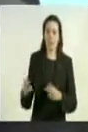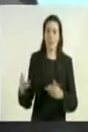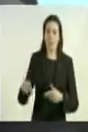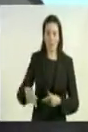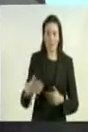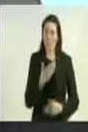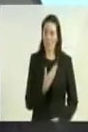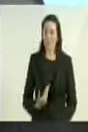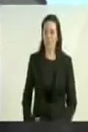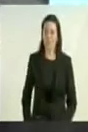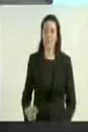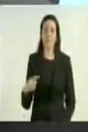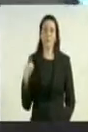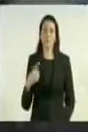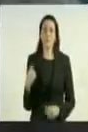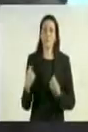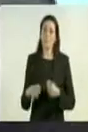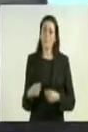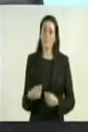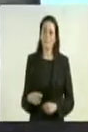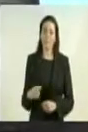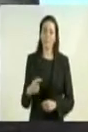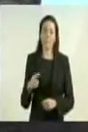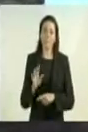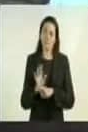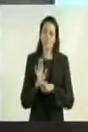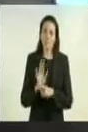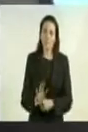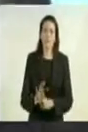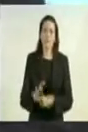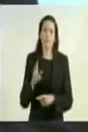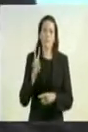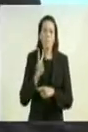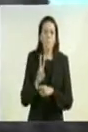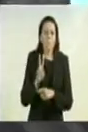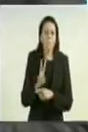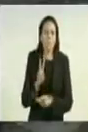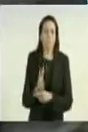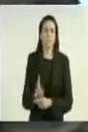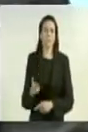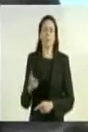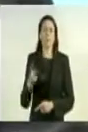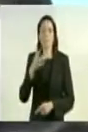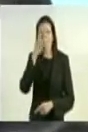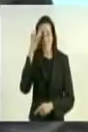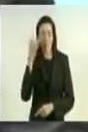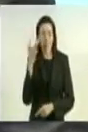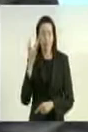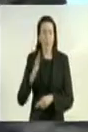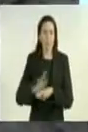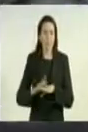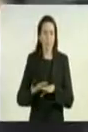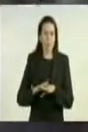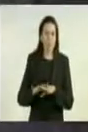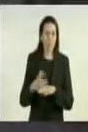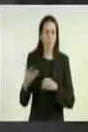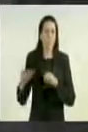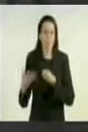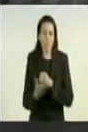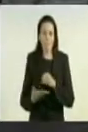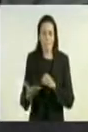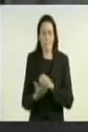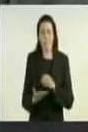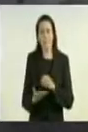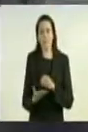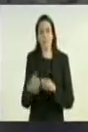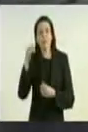do doente lá na ponta. Eu tenho que saber quantos diabéticos eu tenho, quantos hipertenso, e cuidar dele lá na ponta, porque eu evito de